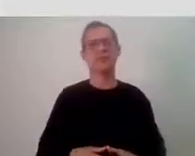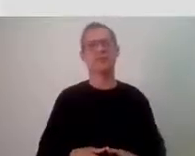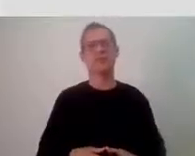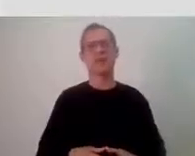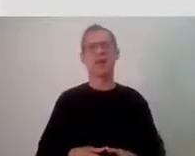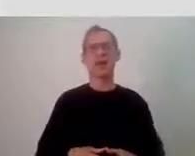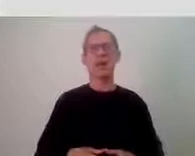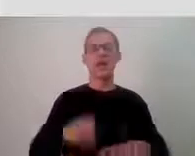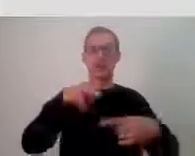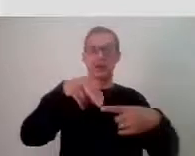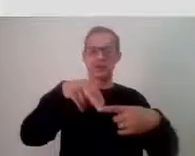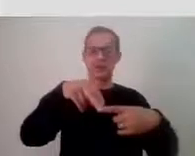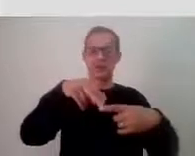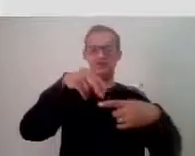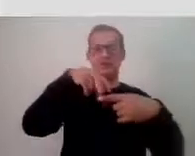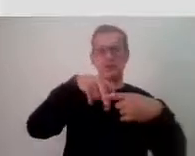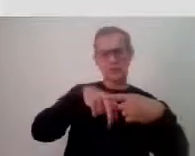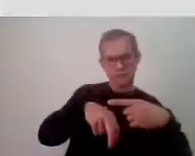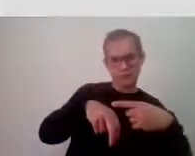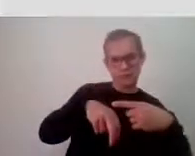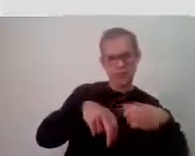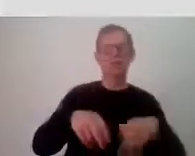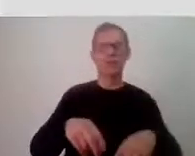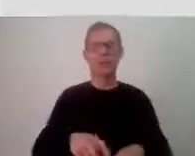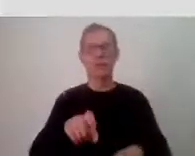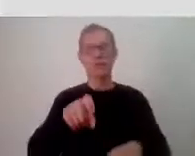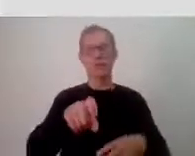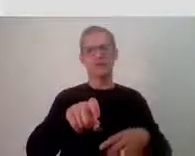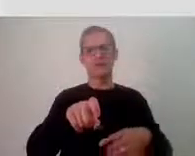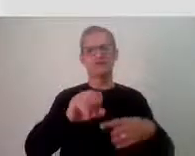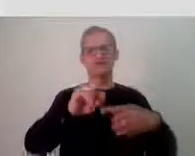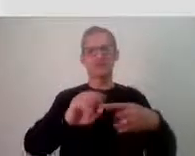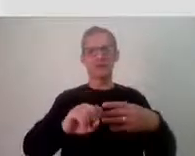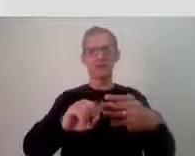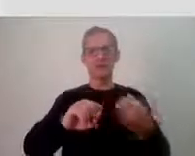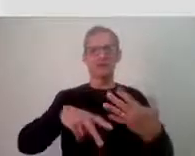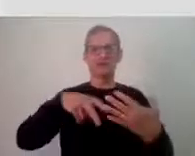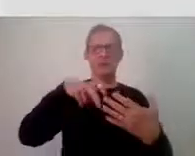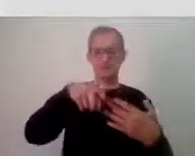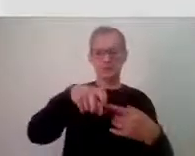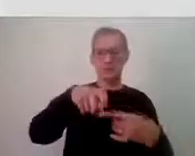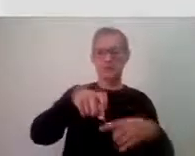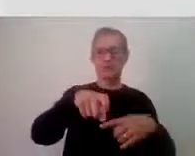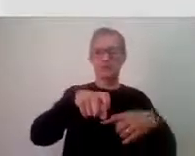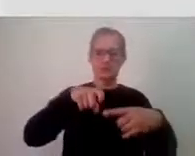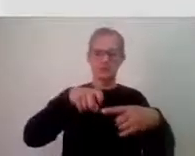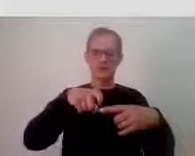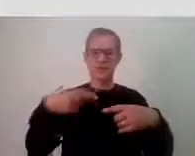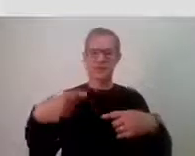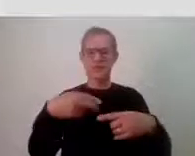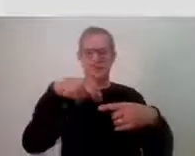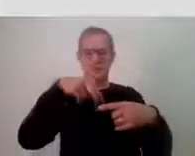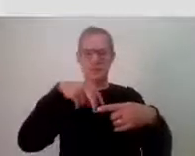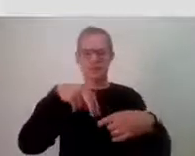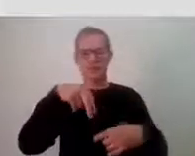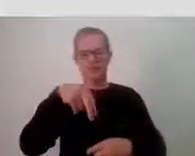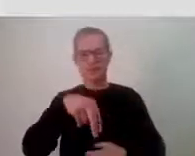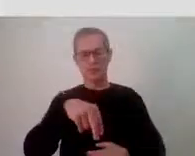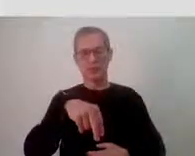sobre n. X elevado a menos n é igual a 1